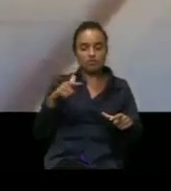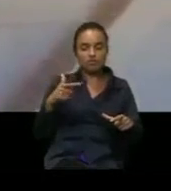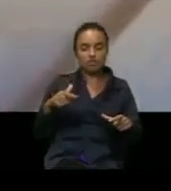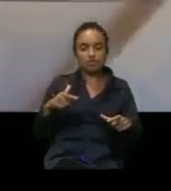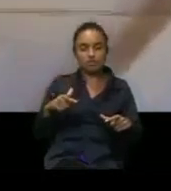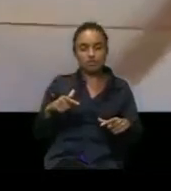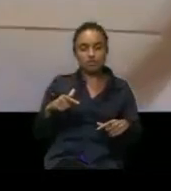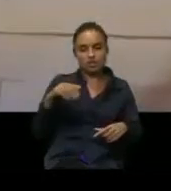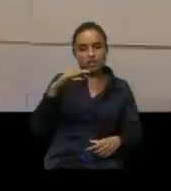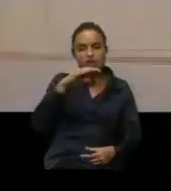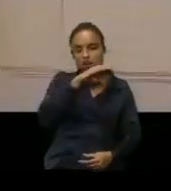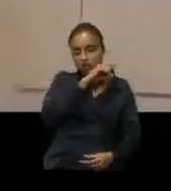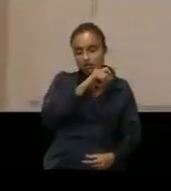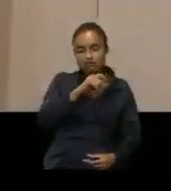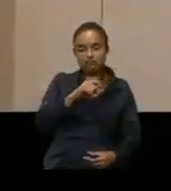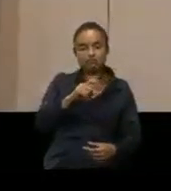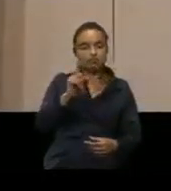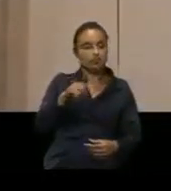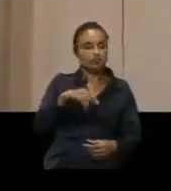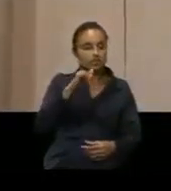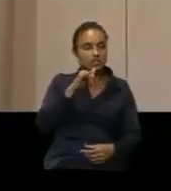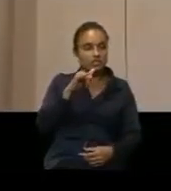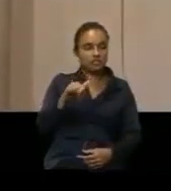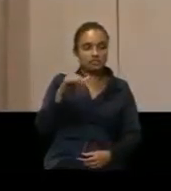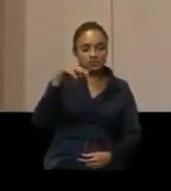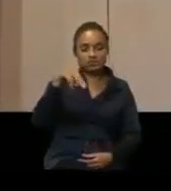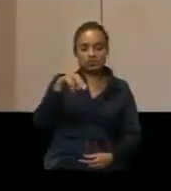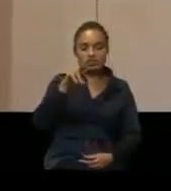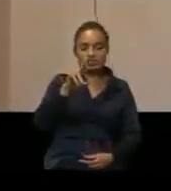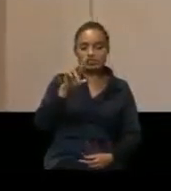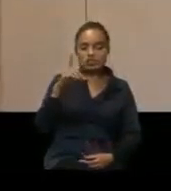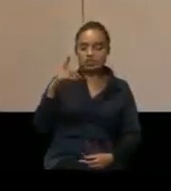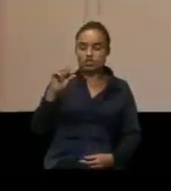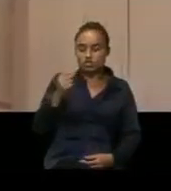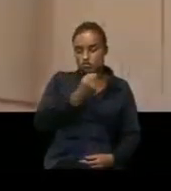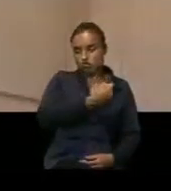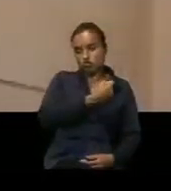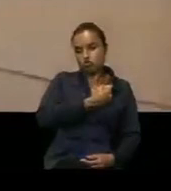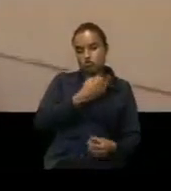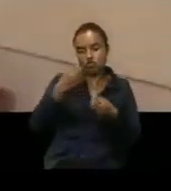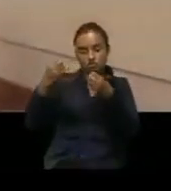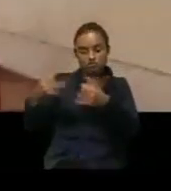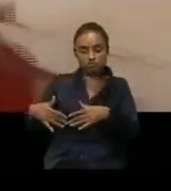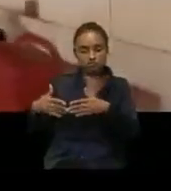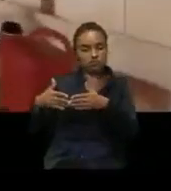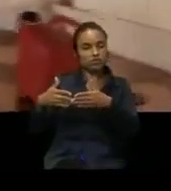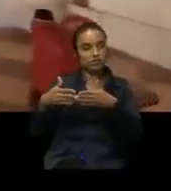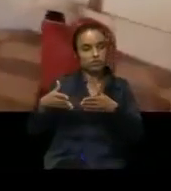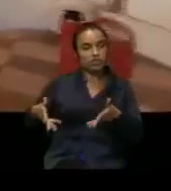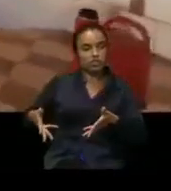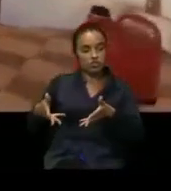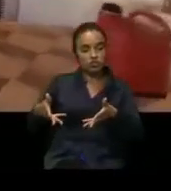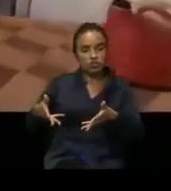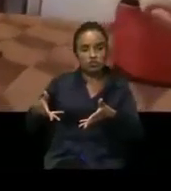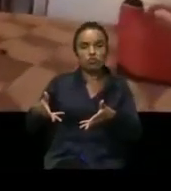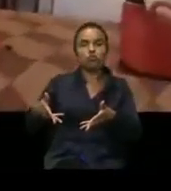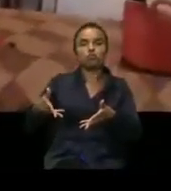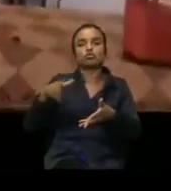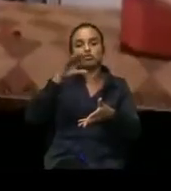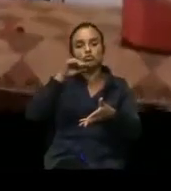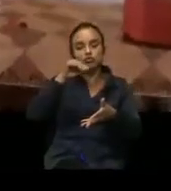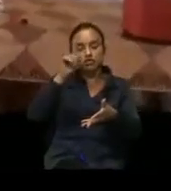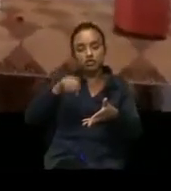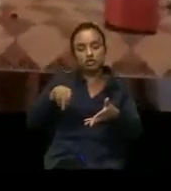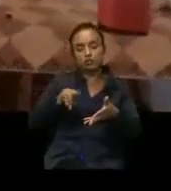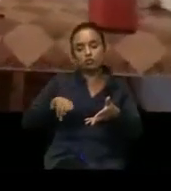gente vê alguns avisos na parede, que a NR18 pede, para que a gente tenha incentivo ao trabalhador para uso de EPI,